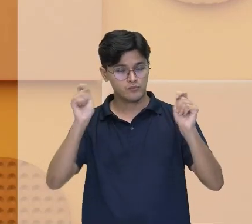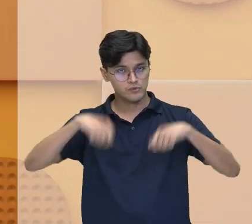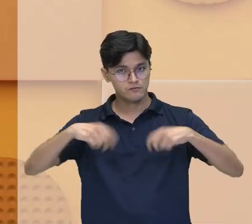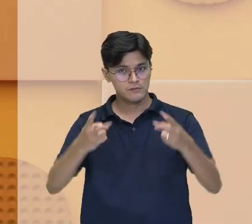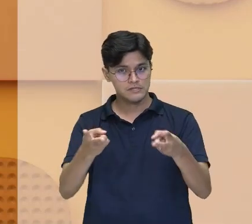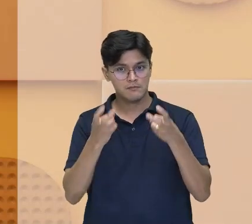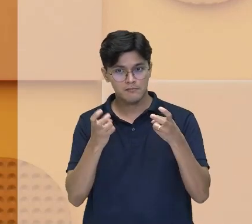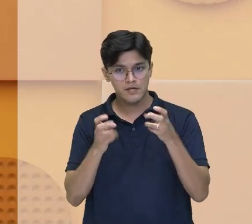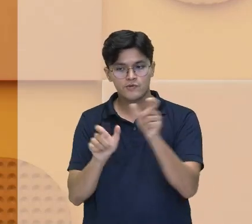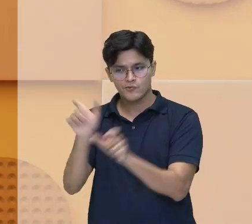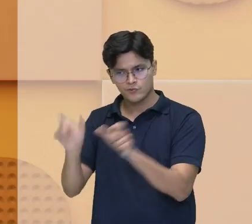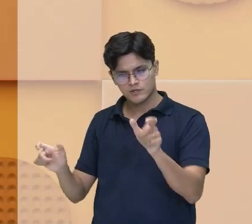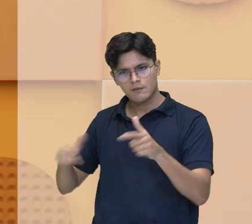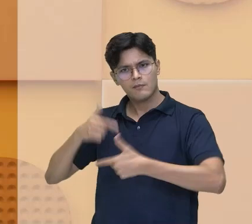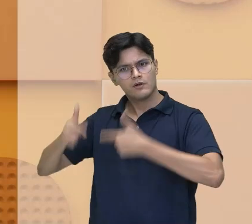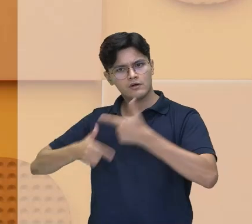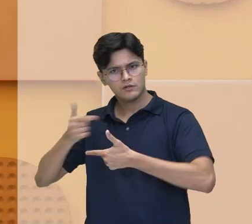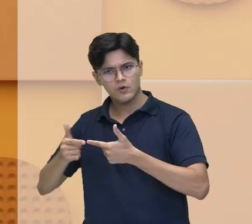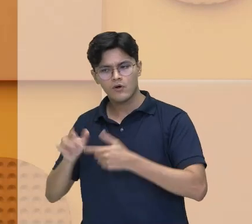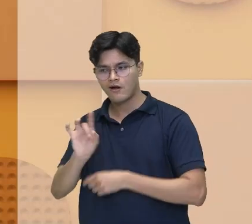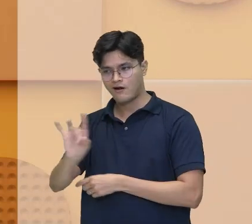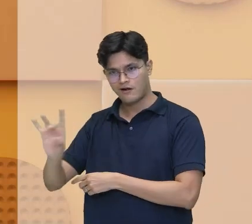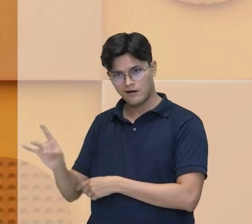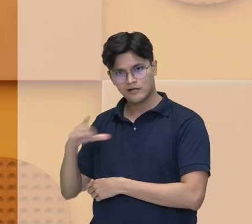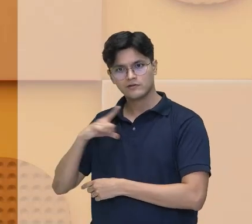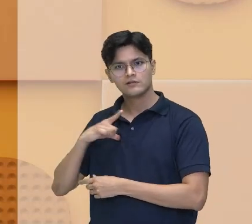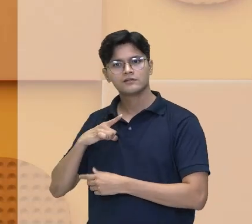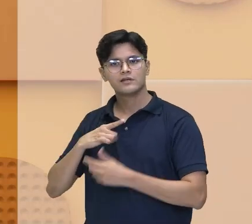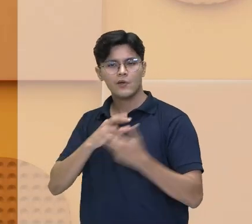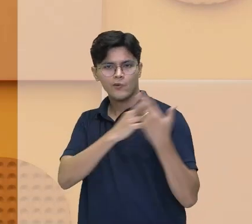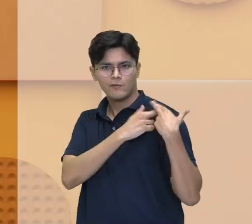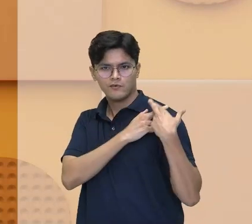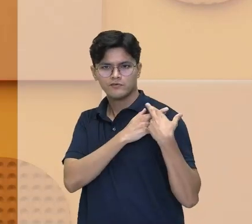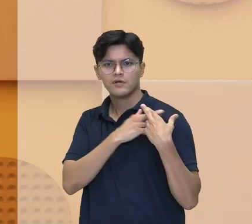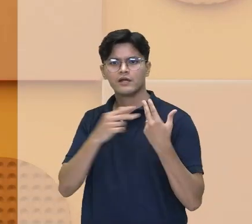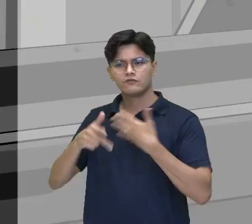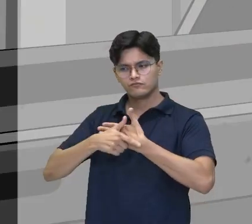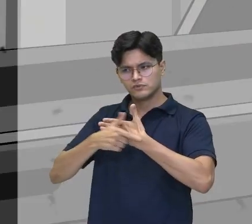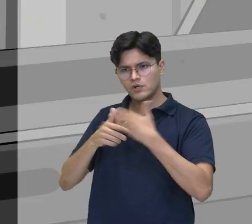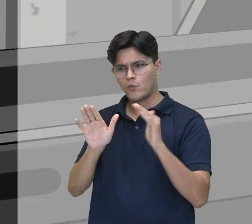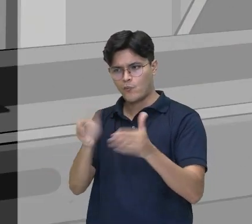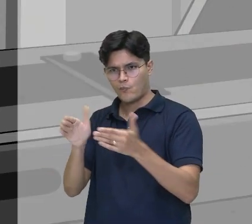trabalhador, ele só sabe fazer uma coisa dentro desse processo produtivo. Acompanhe aqui comigo.